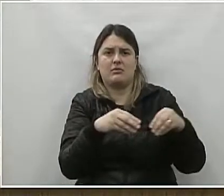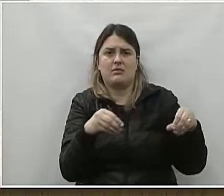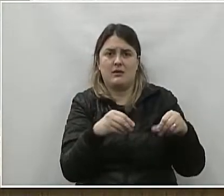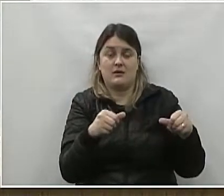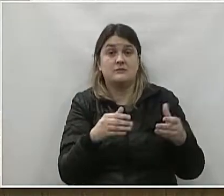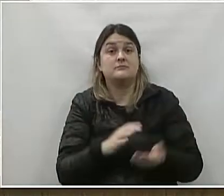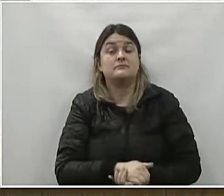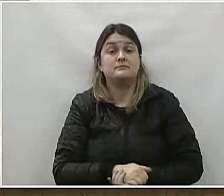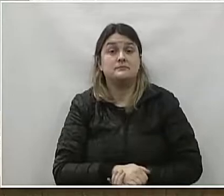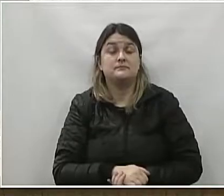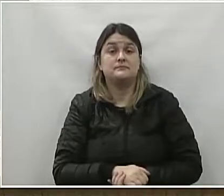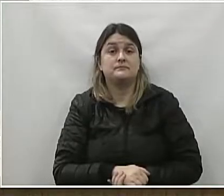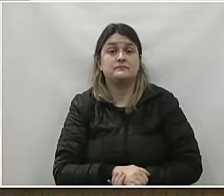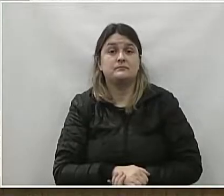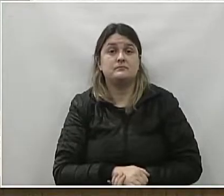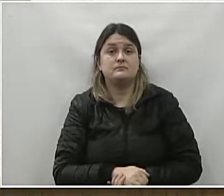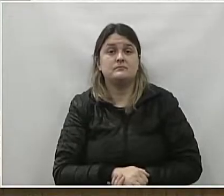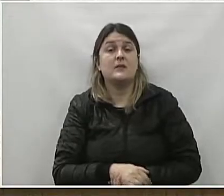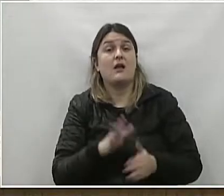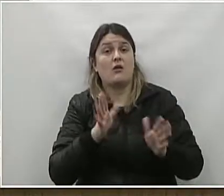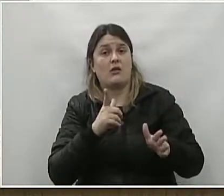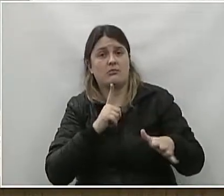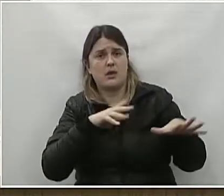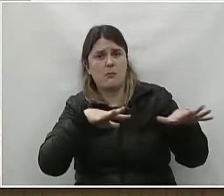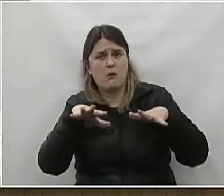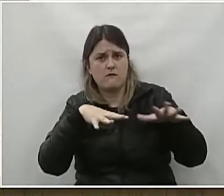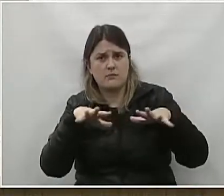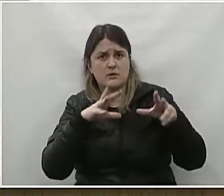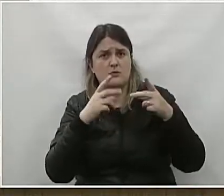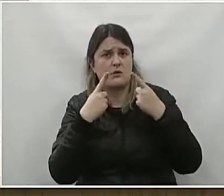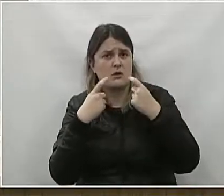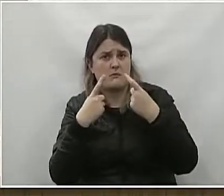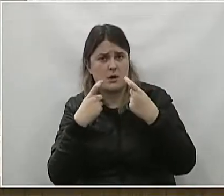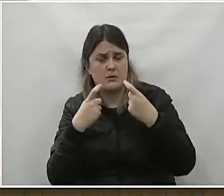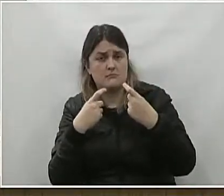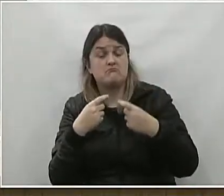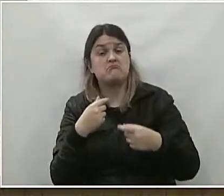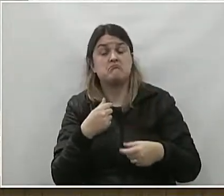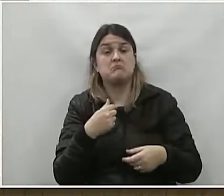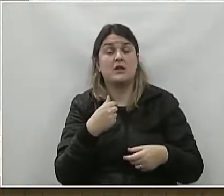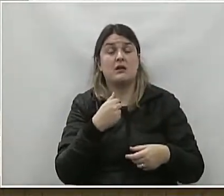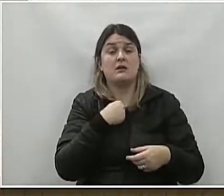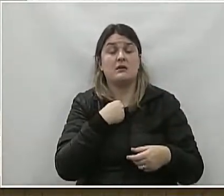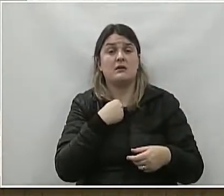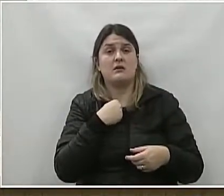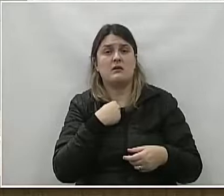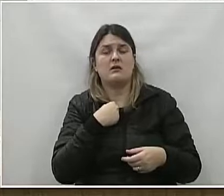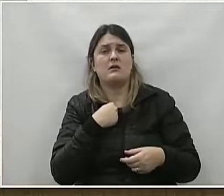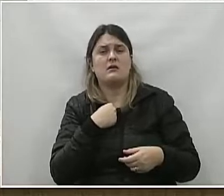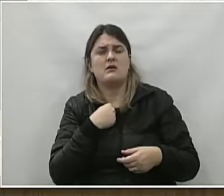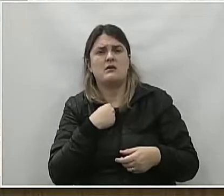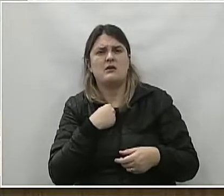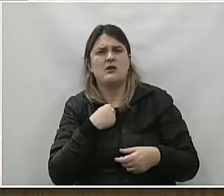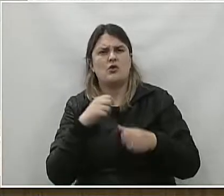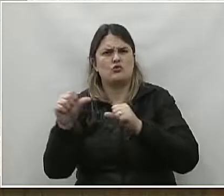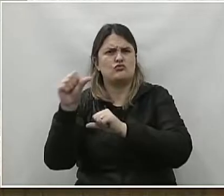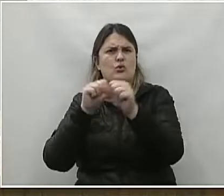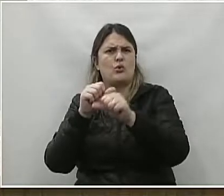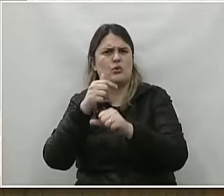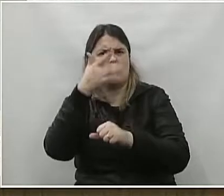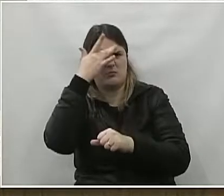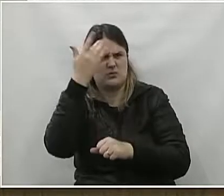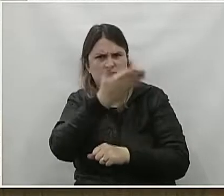e daí a manifestação. Eu me coloco no lugar dos usuários do